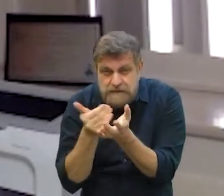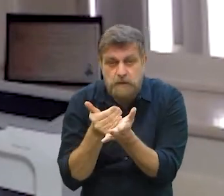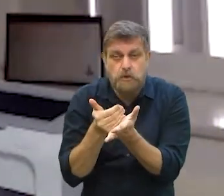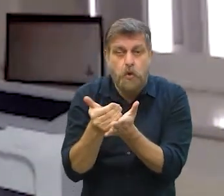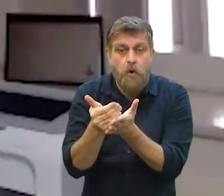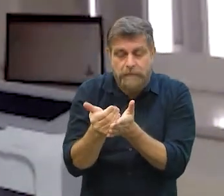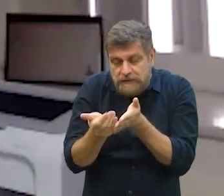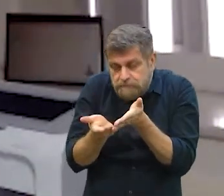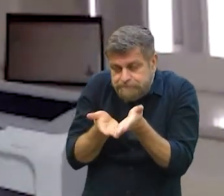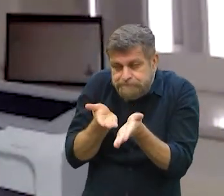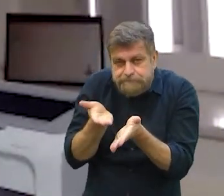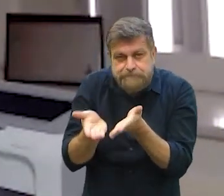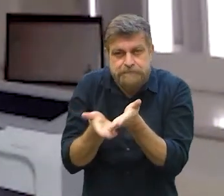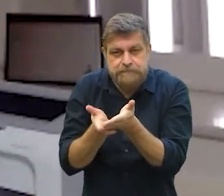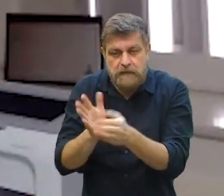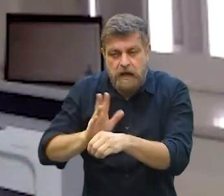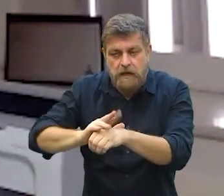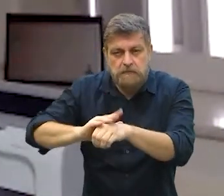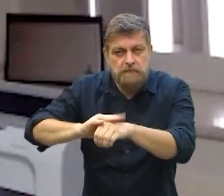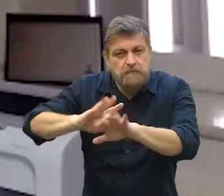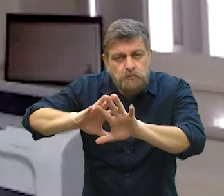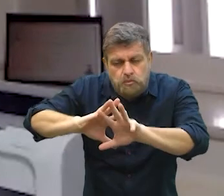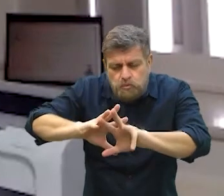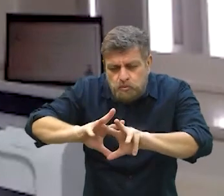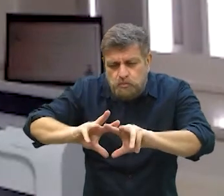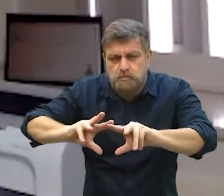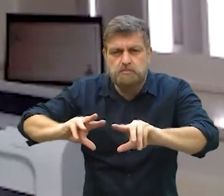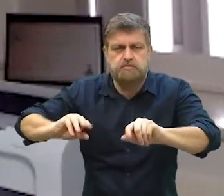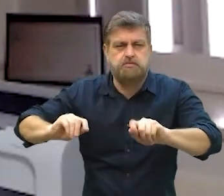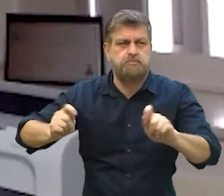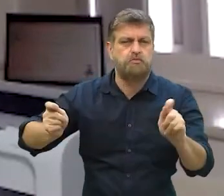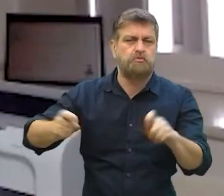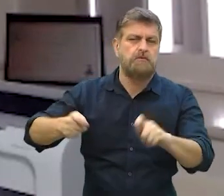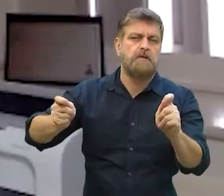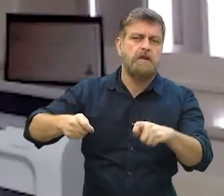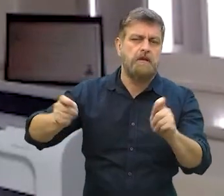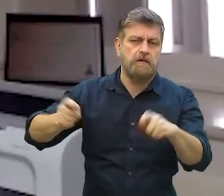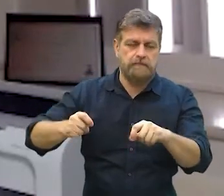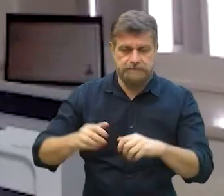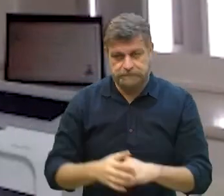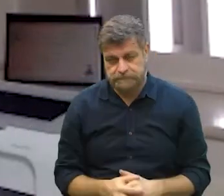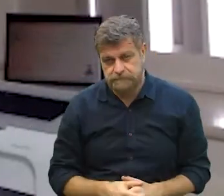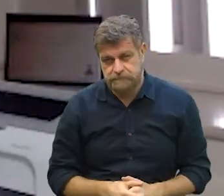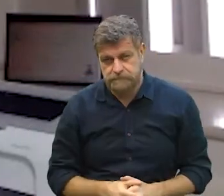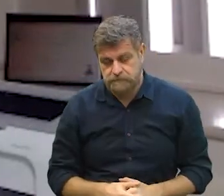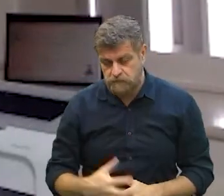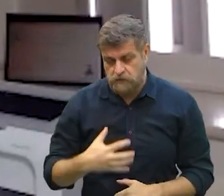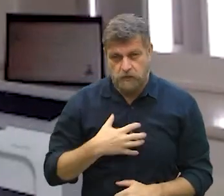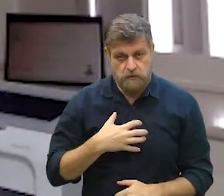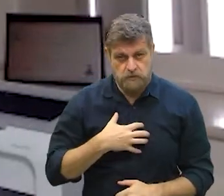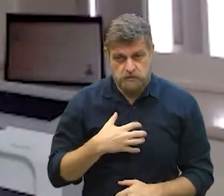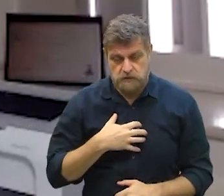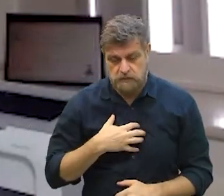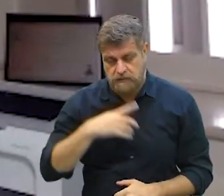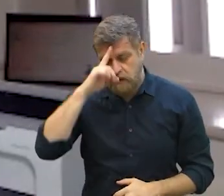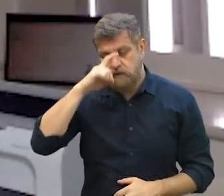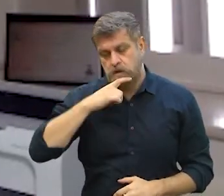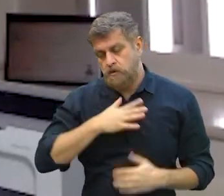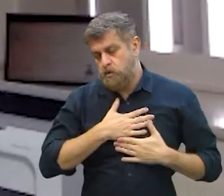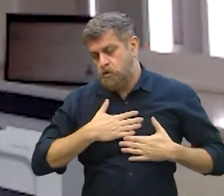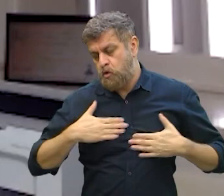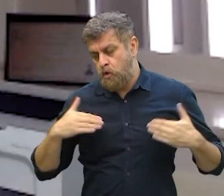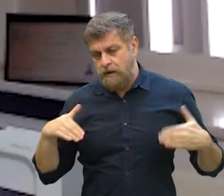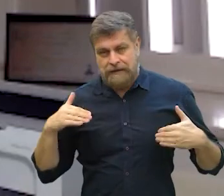seu momento inicial, essa doença ela é curável de uma forma